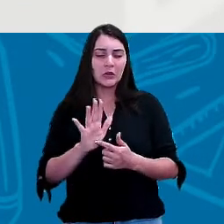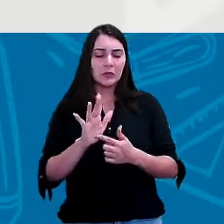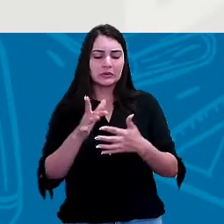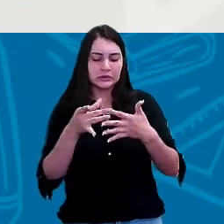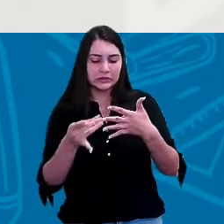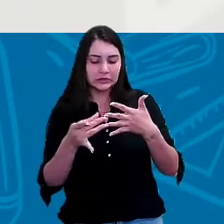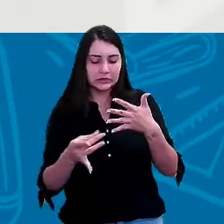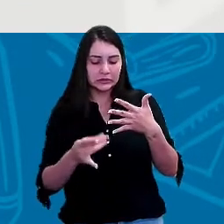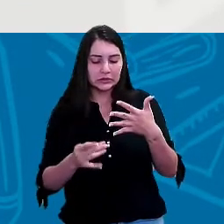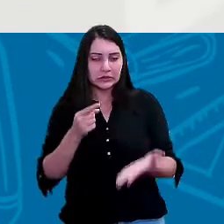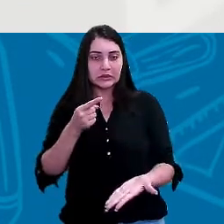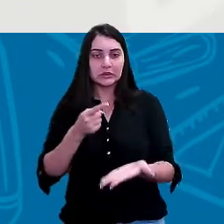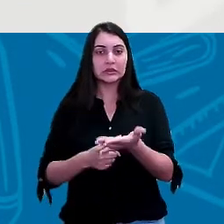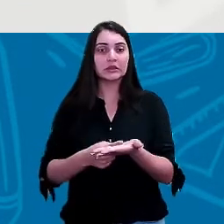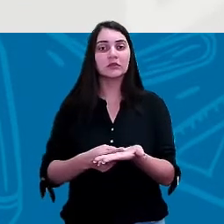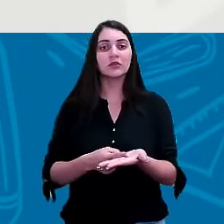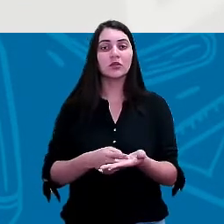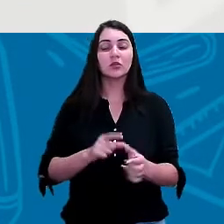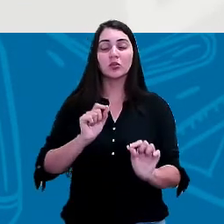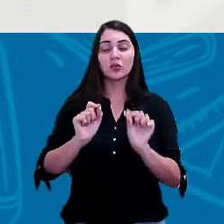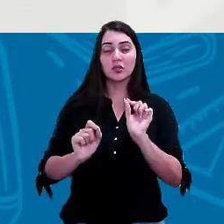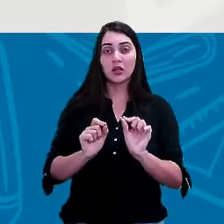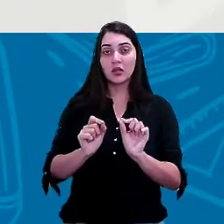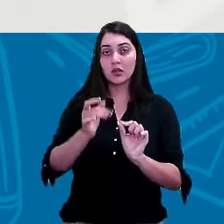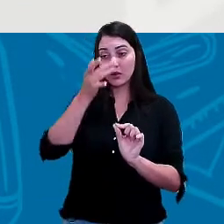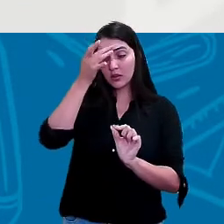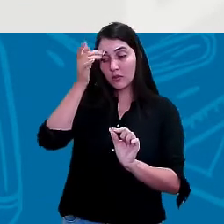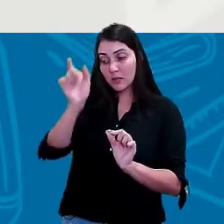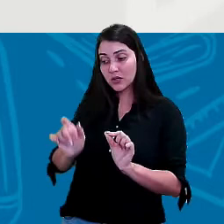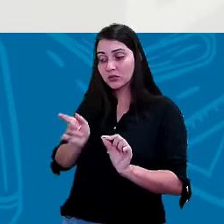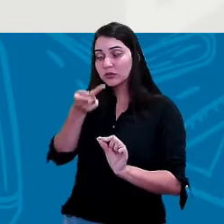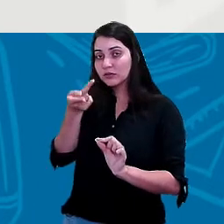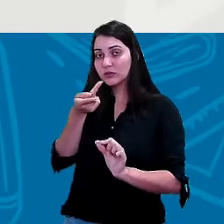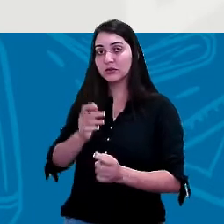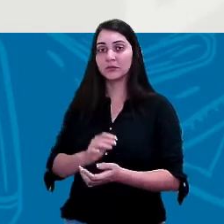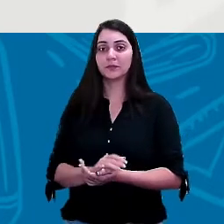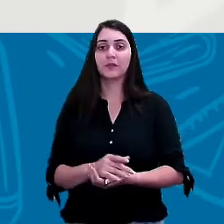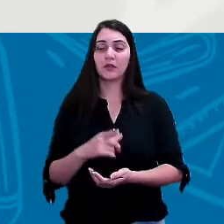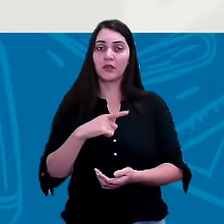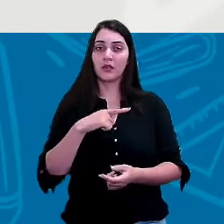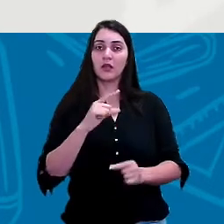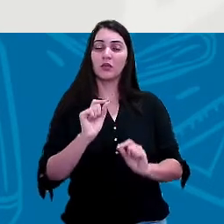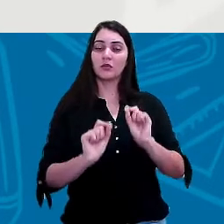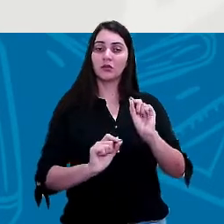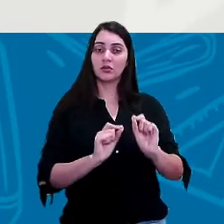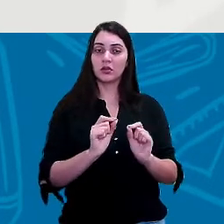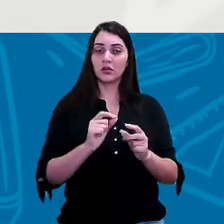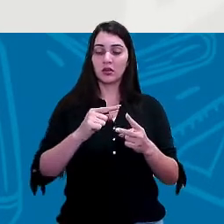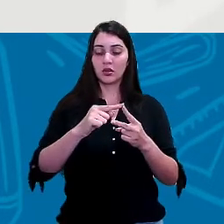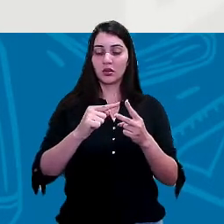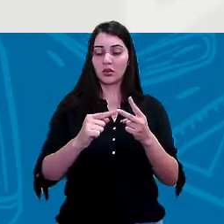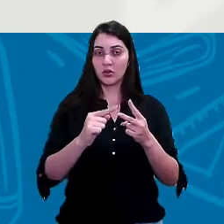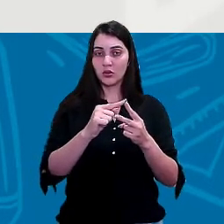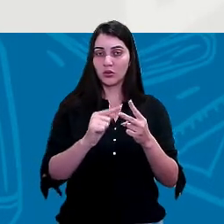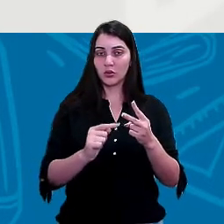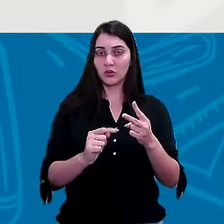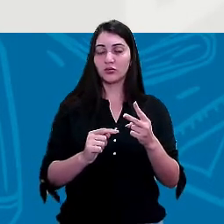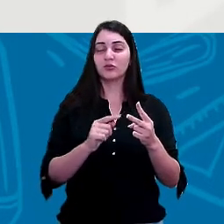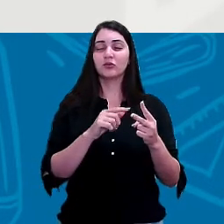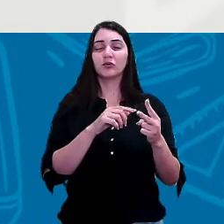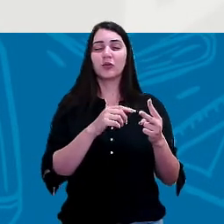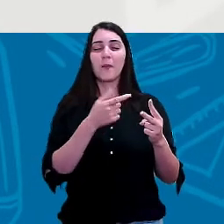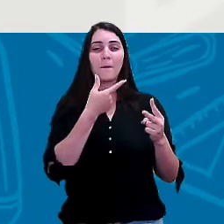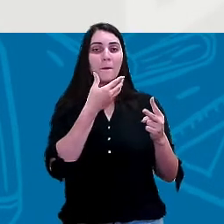não determinam de fato de quem se está falando. Temos aí também 2 para